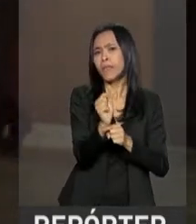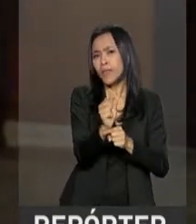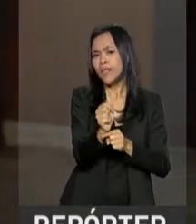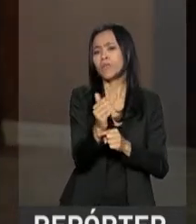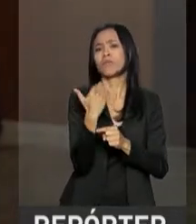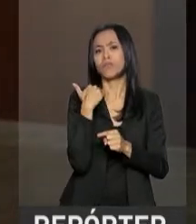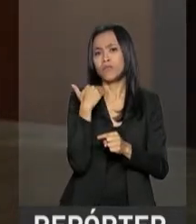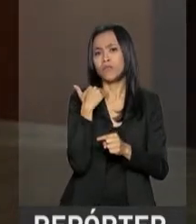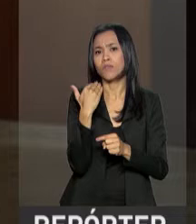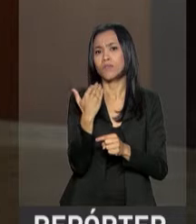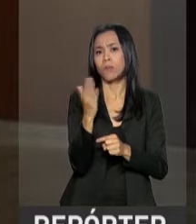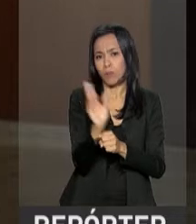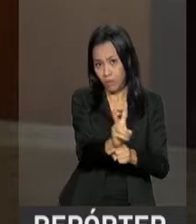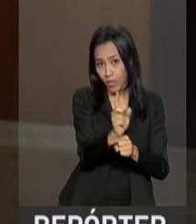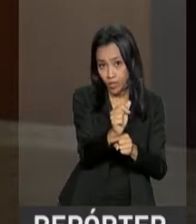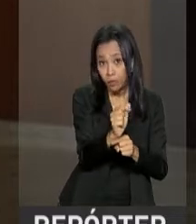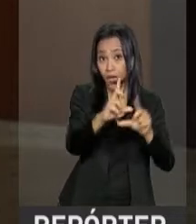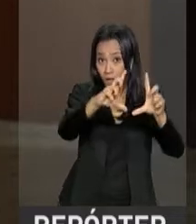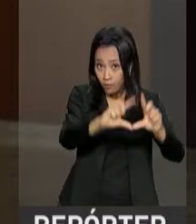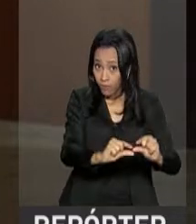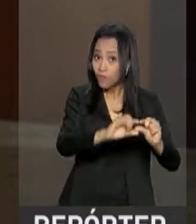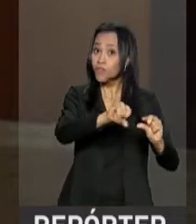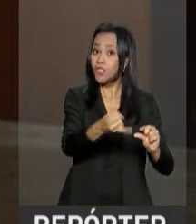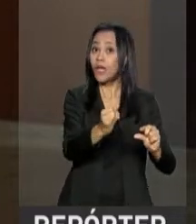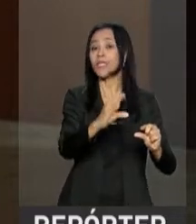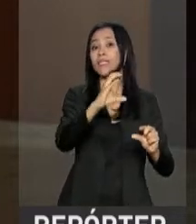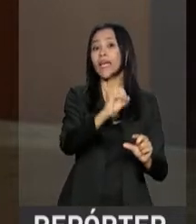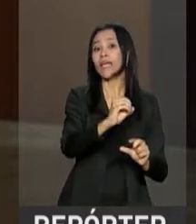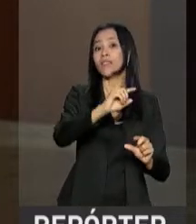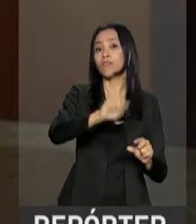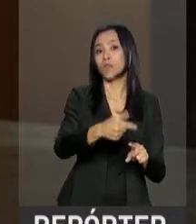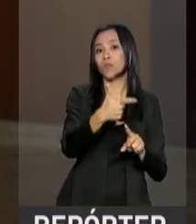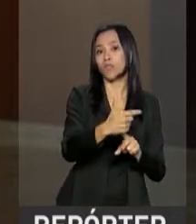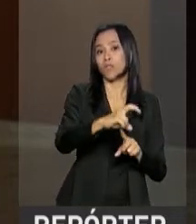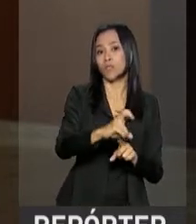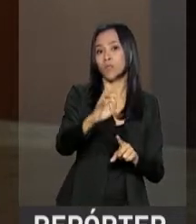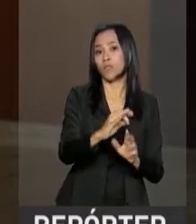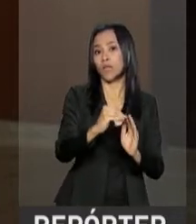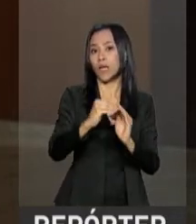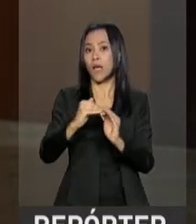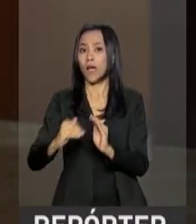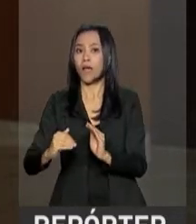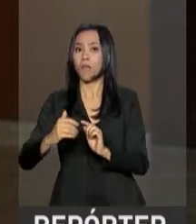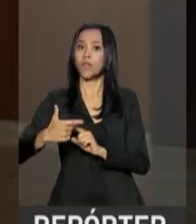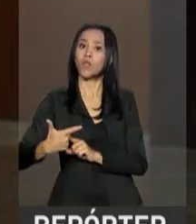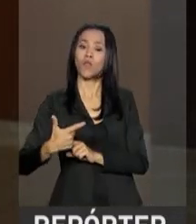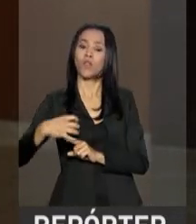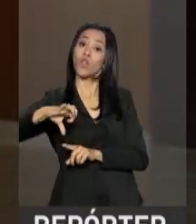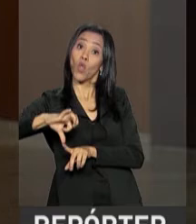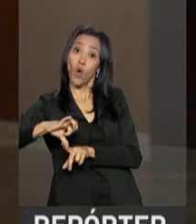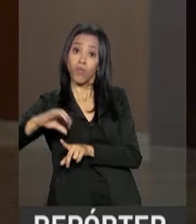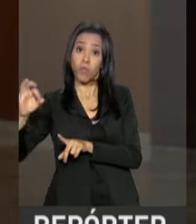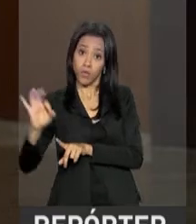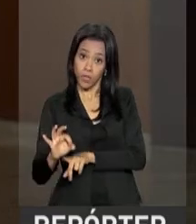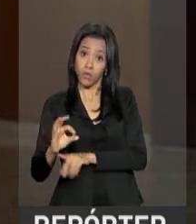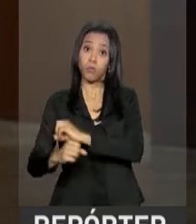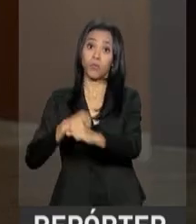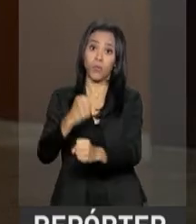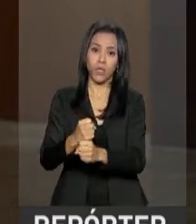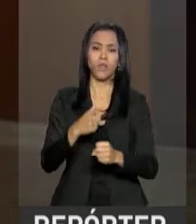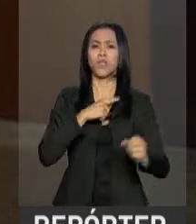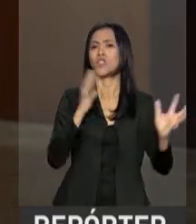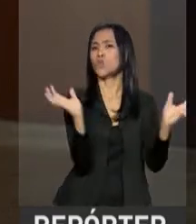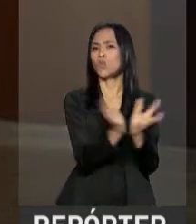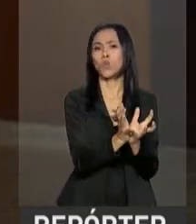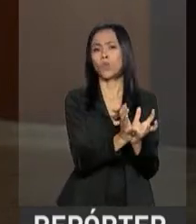de habitação a taxa caiu de 10,25 por cento para 9 por cento ao ano nesse grupo estão